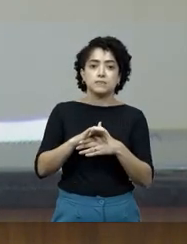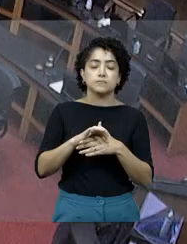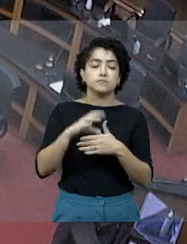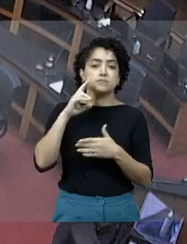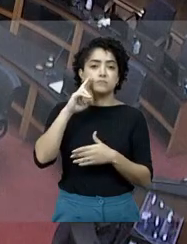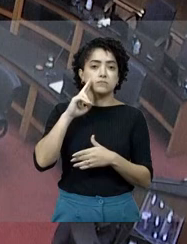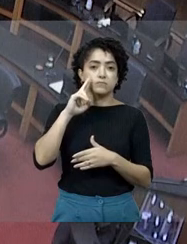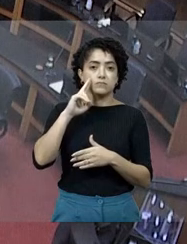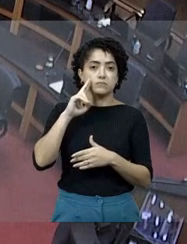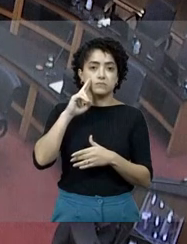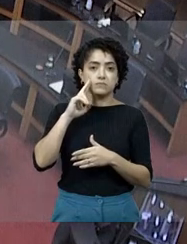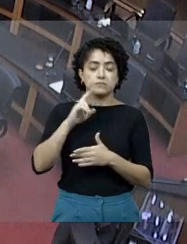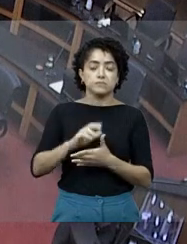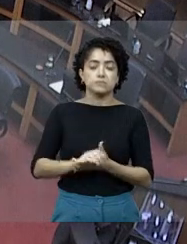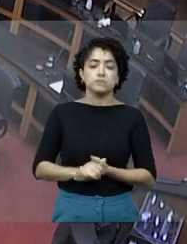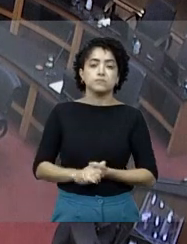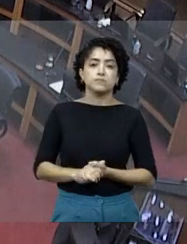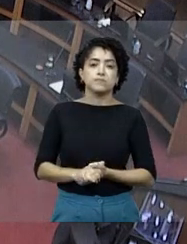Nats.